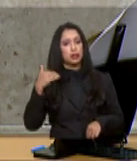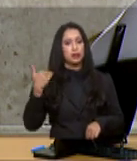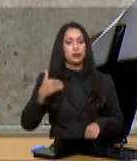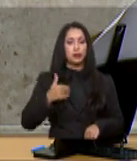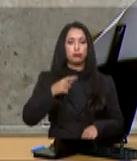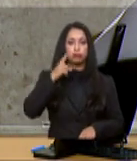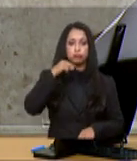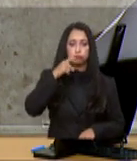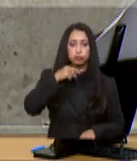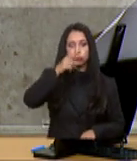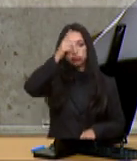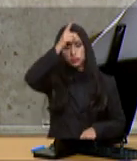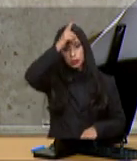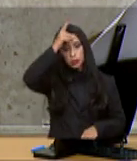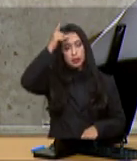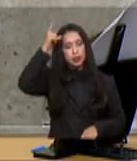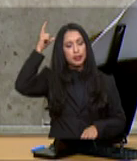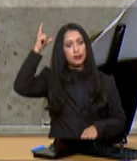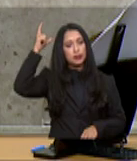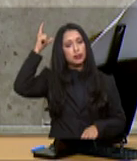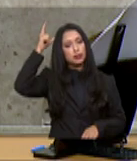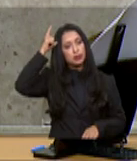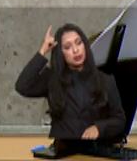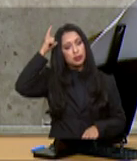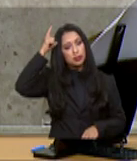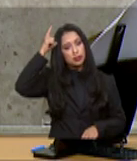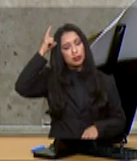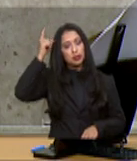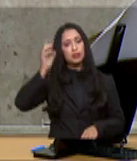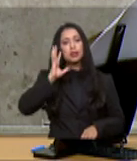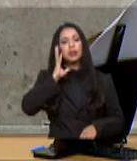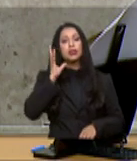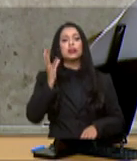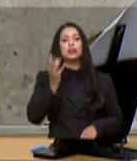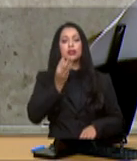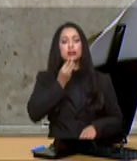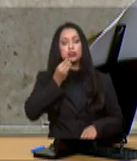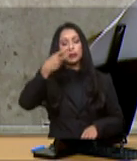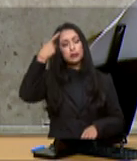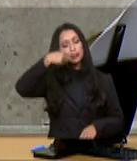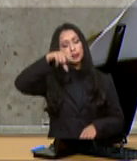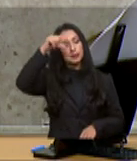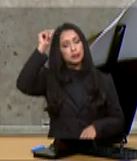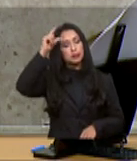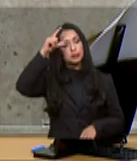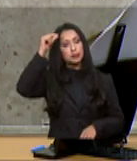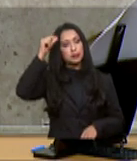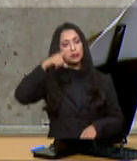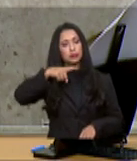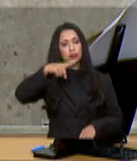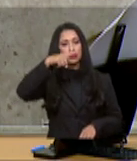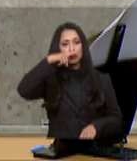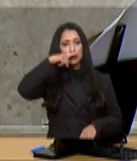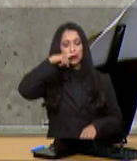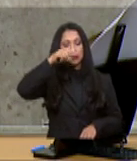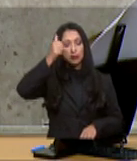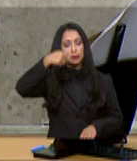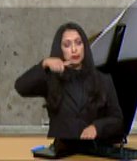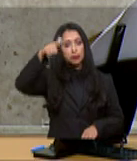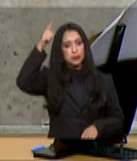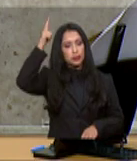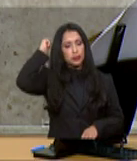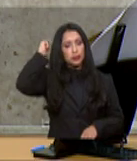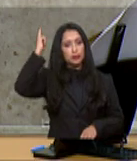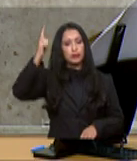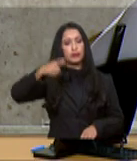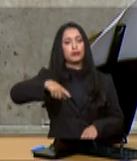Gilmar Mendes, Ricardo Lewandowski, Dias Toffoli, Luiz Roberto Barroso, Luiz Edson Fachin, Alexandre